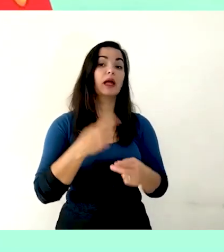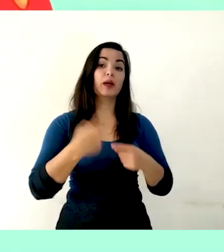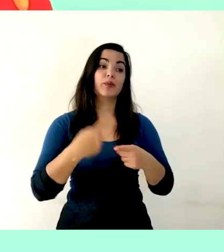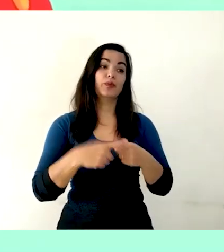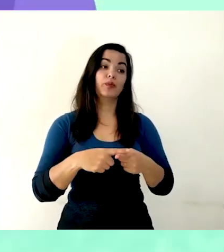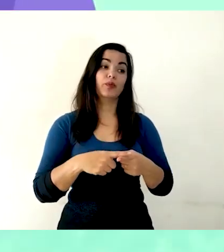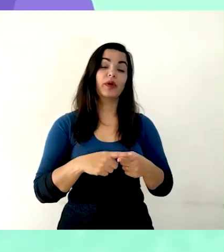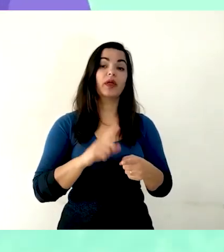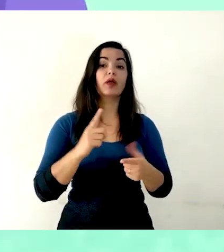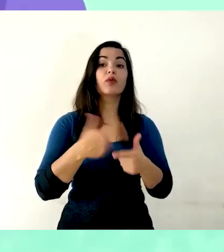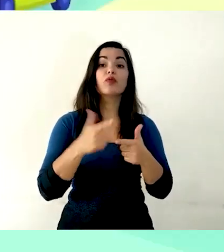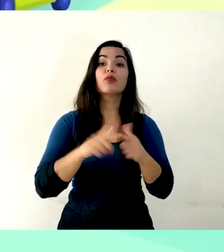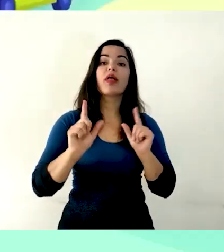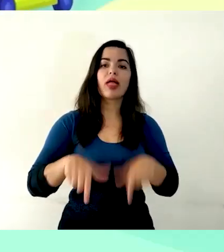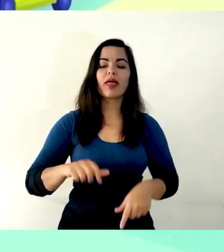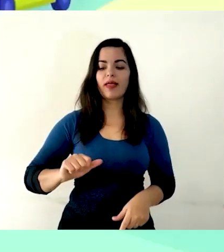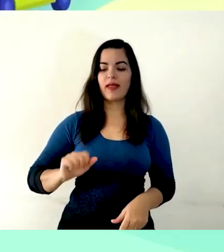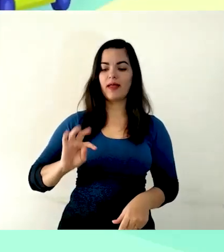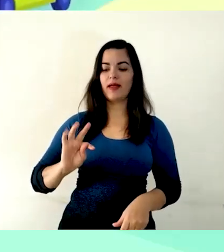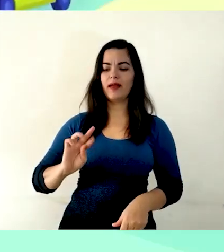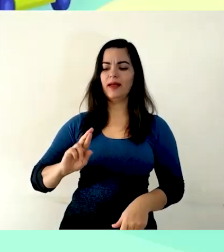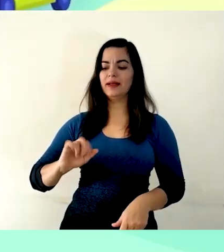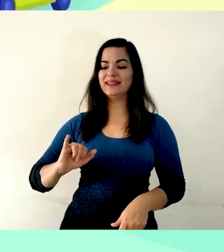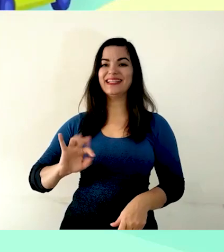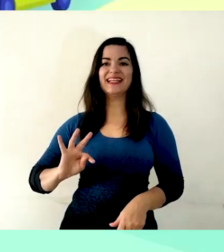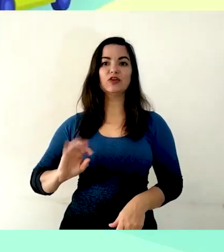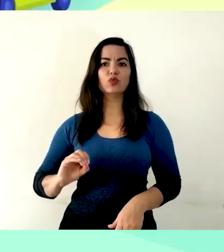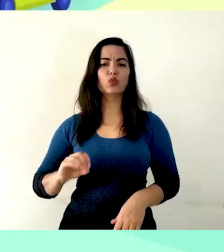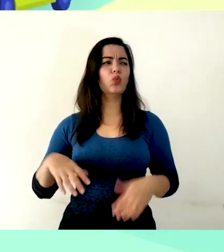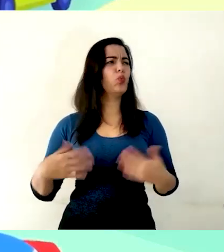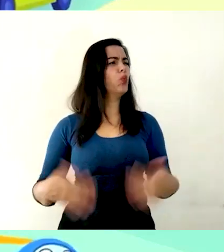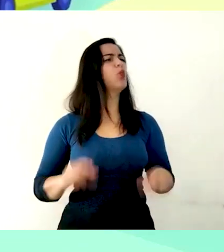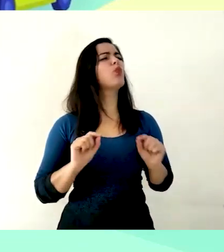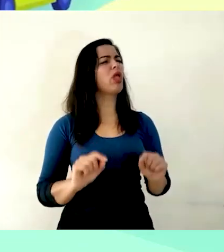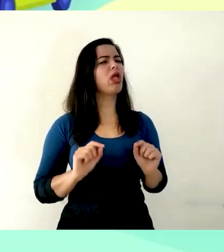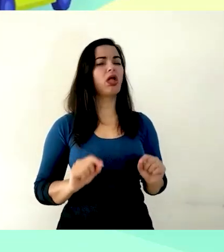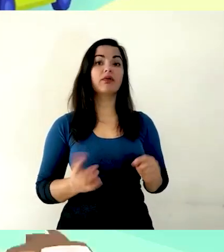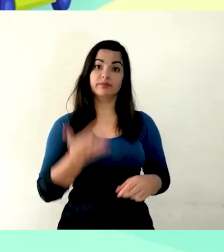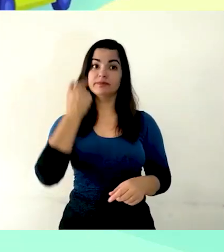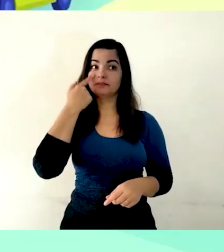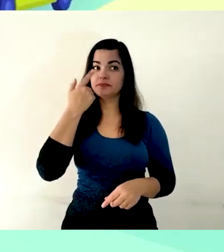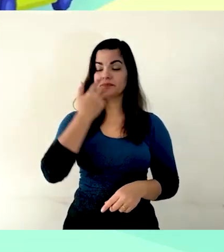É culpa do atrito. Atrito? Sim, atrito. Venham ver.